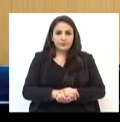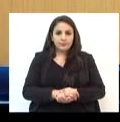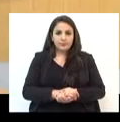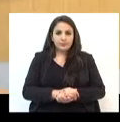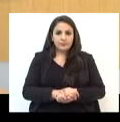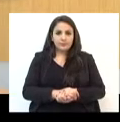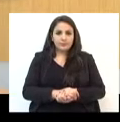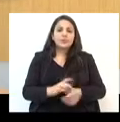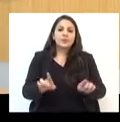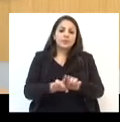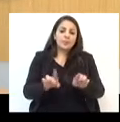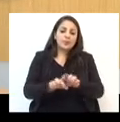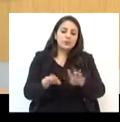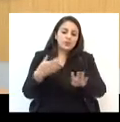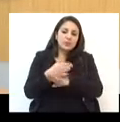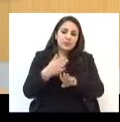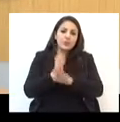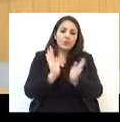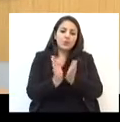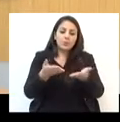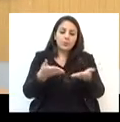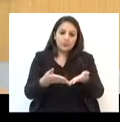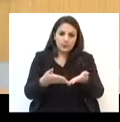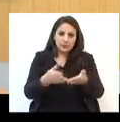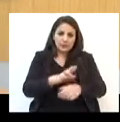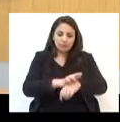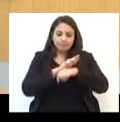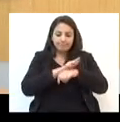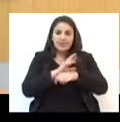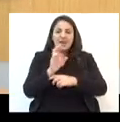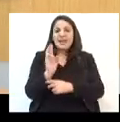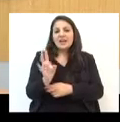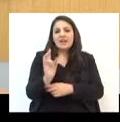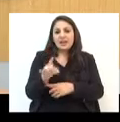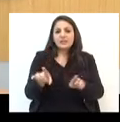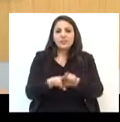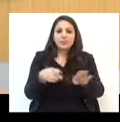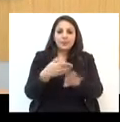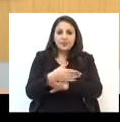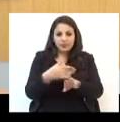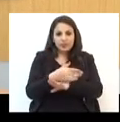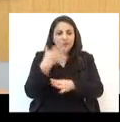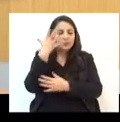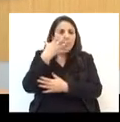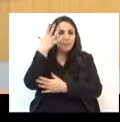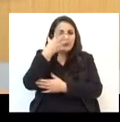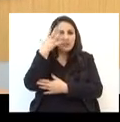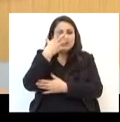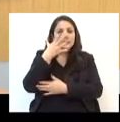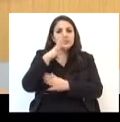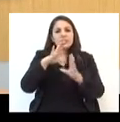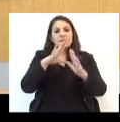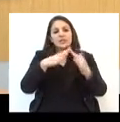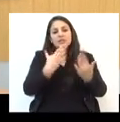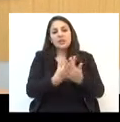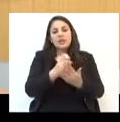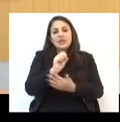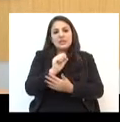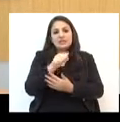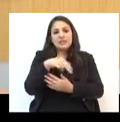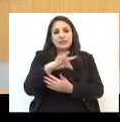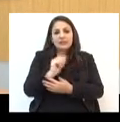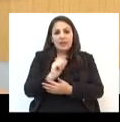3316-7212. E os integrantes do Comitê de Prevenção e Combate ao Crack participaram de uma palestra no Colégio